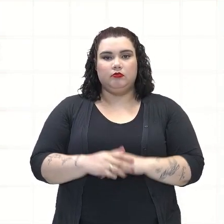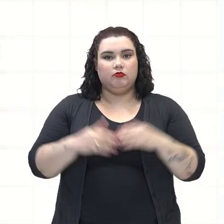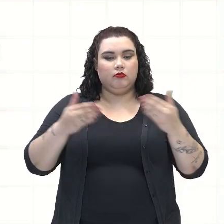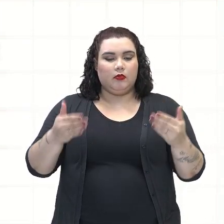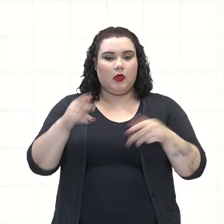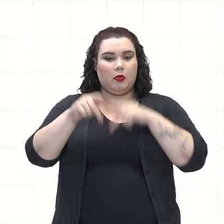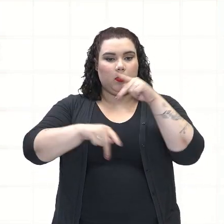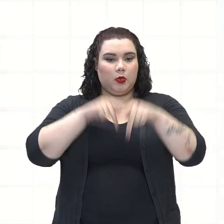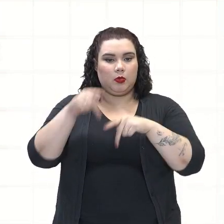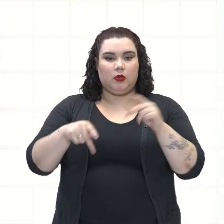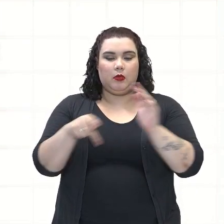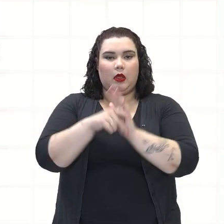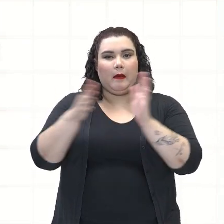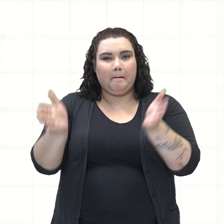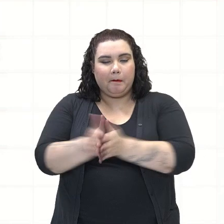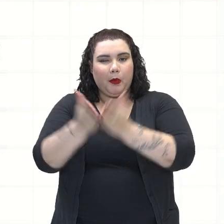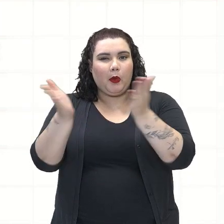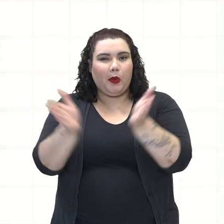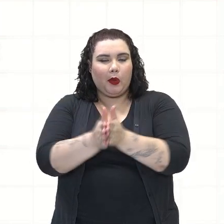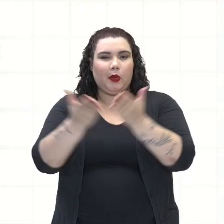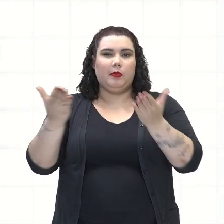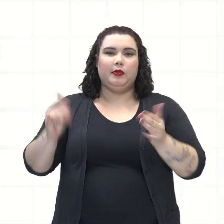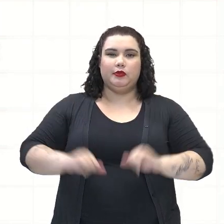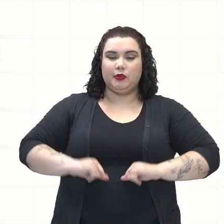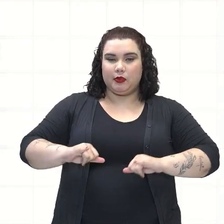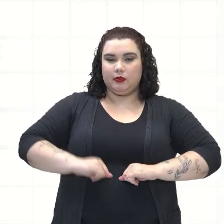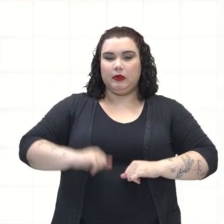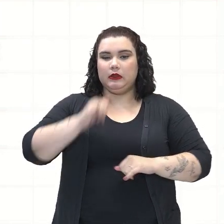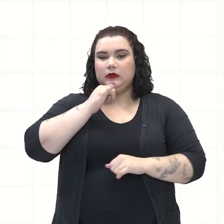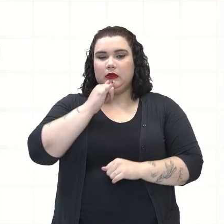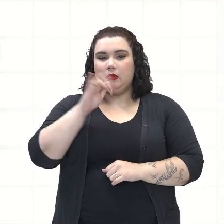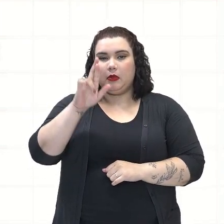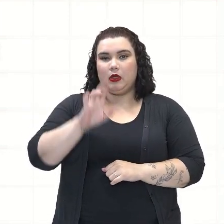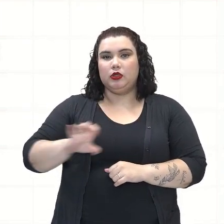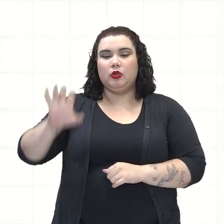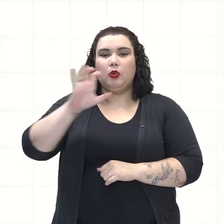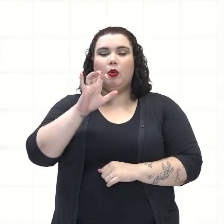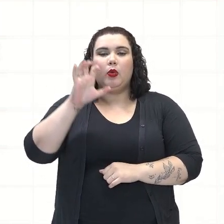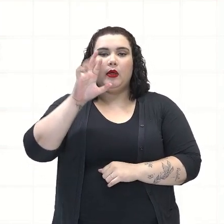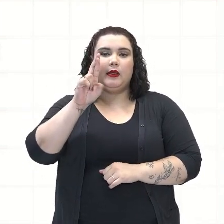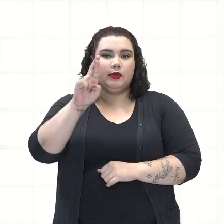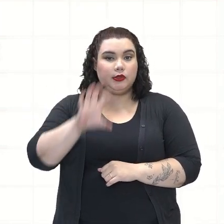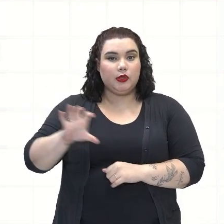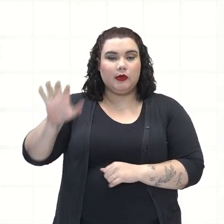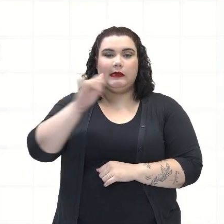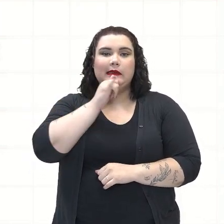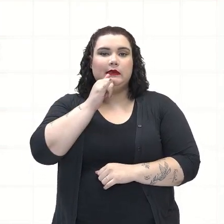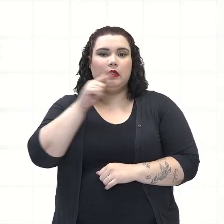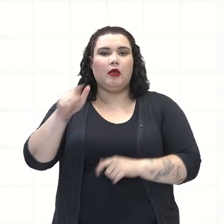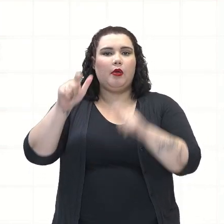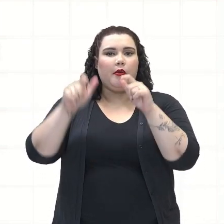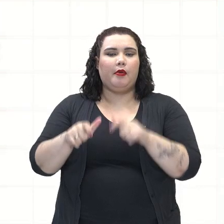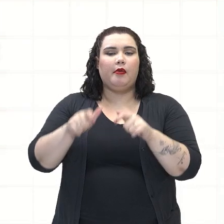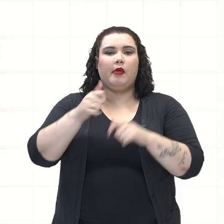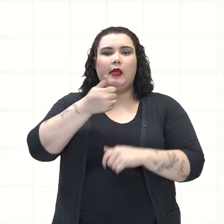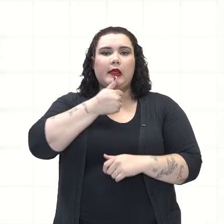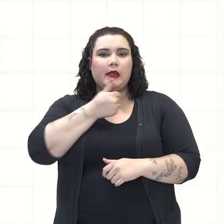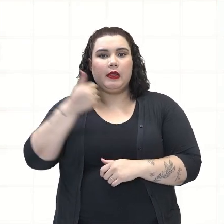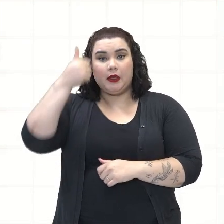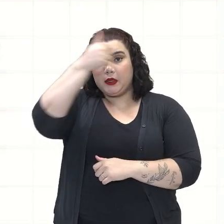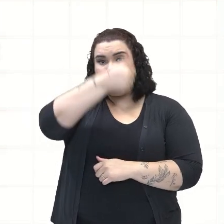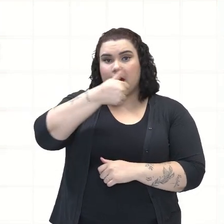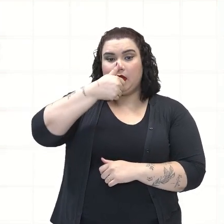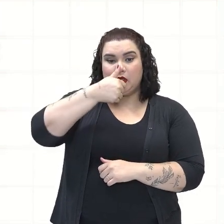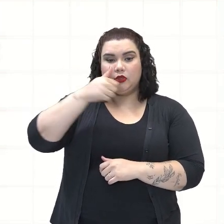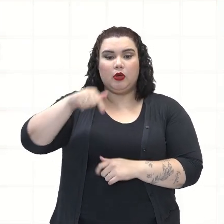ali pela pobreza, tá? Nós temos regiões, por exemplo, na Etiópia, onde 90% da população vive